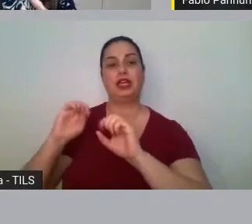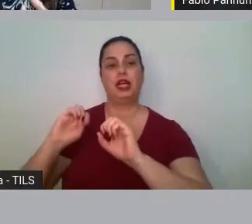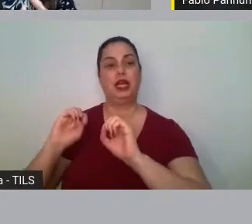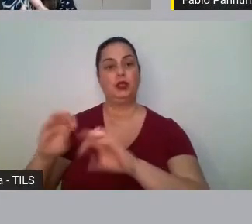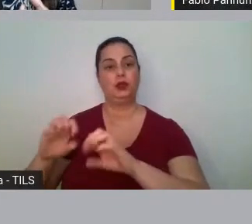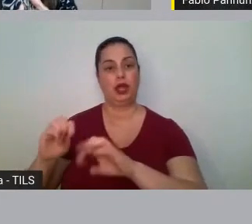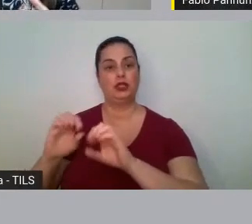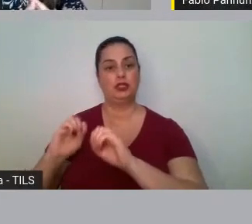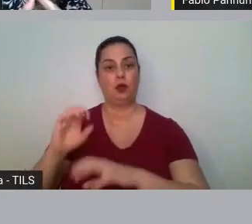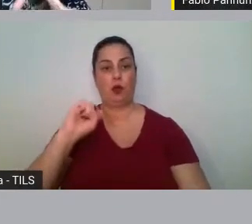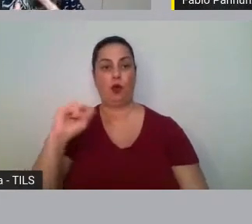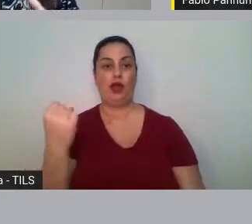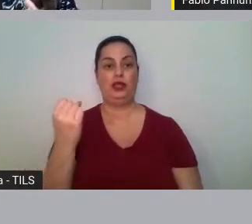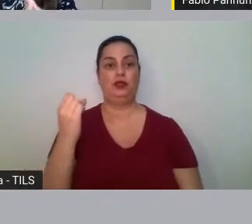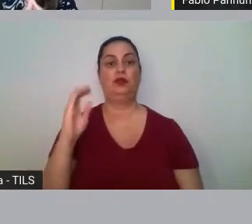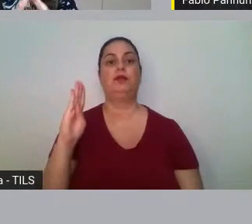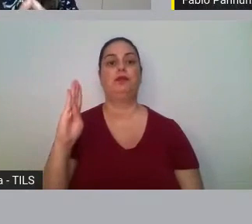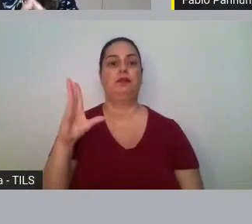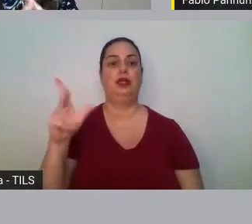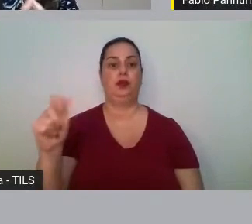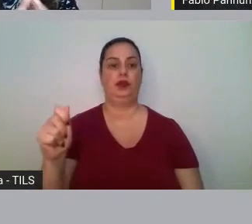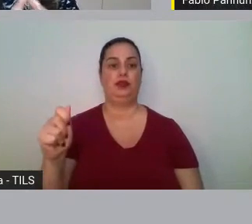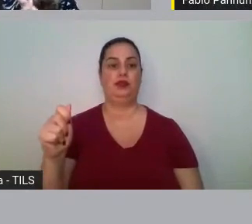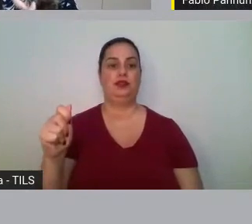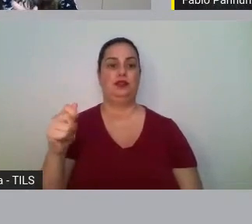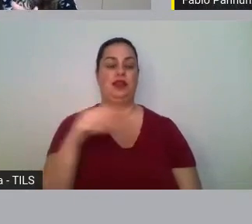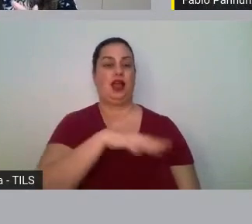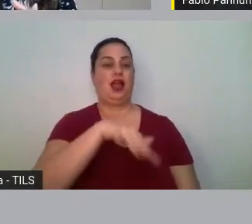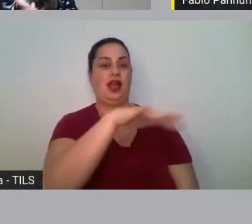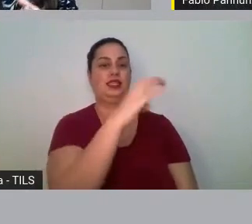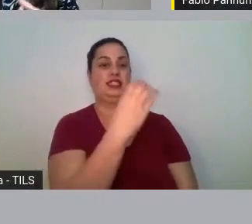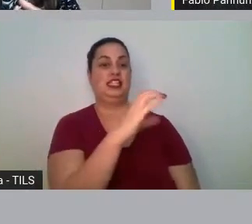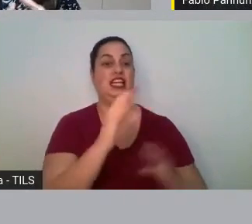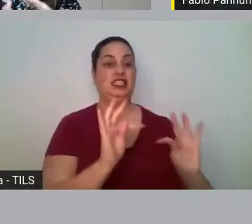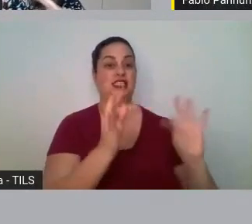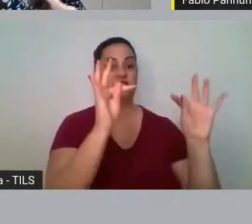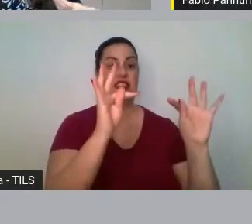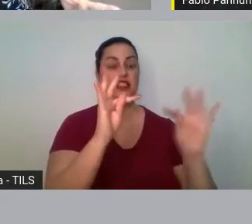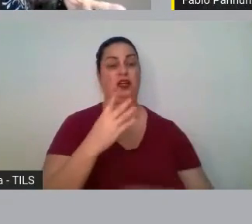ciência e tecnologia, cerca de 300 milhões, quase nada.